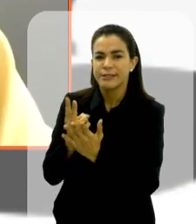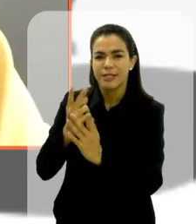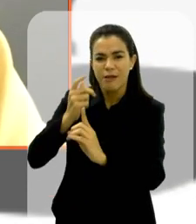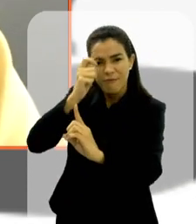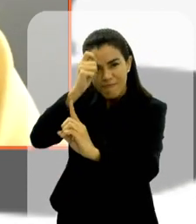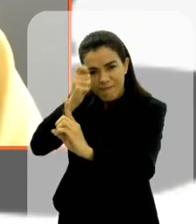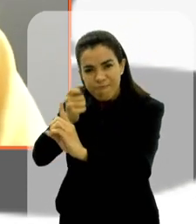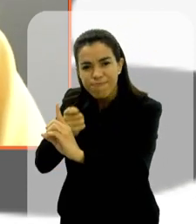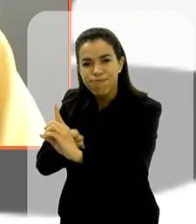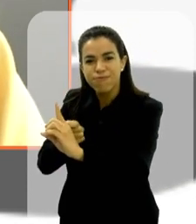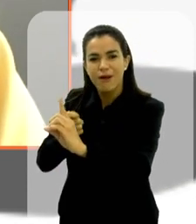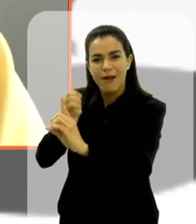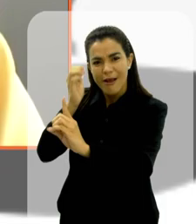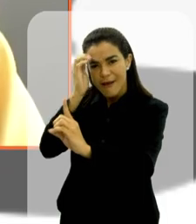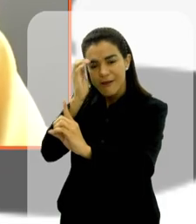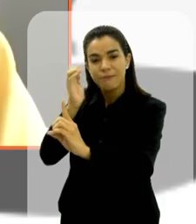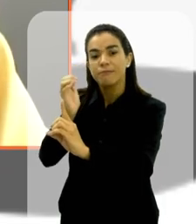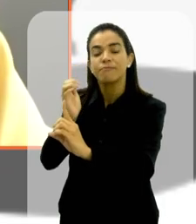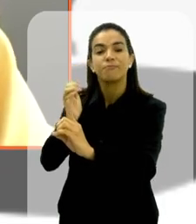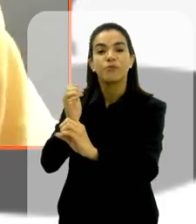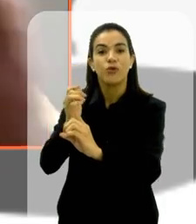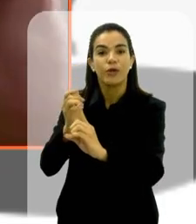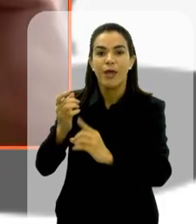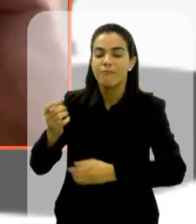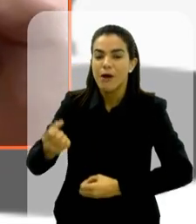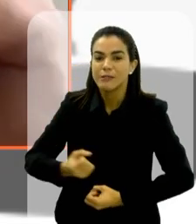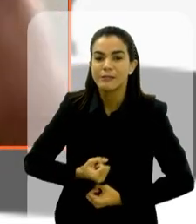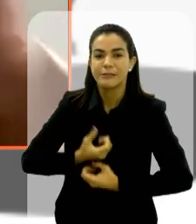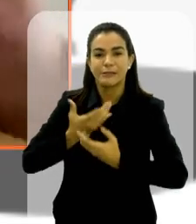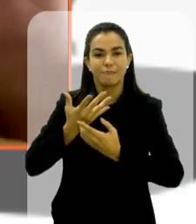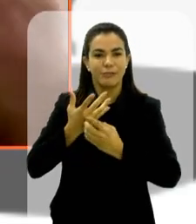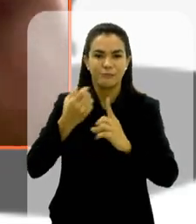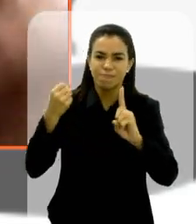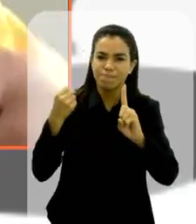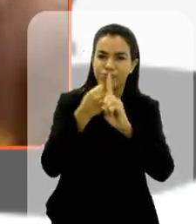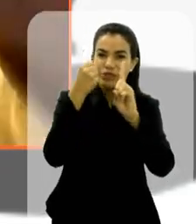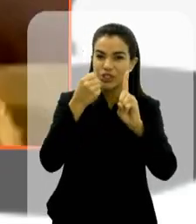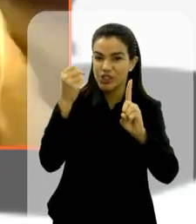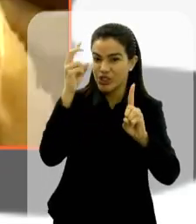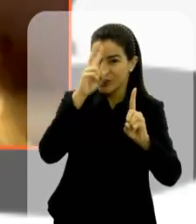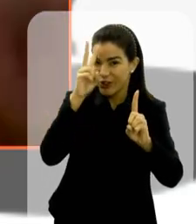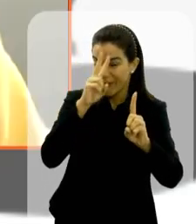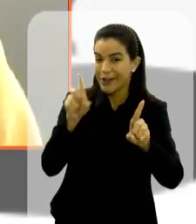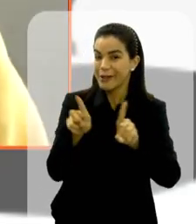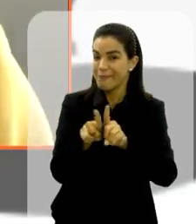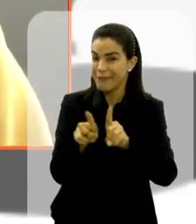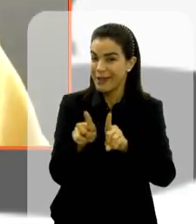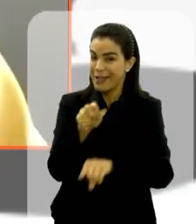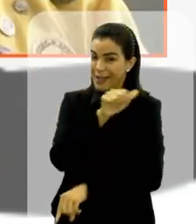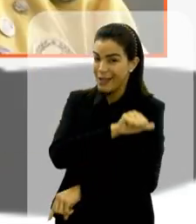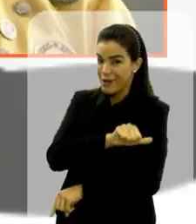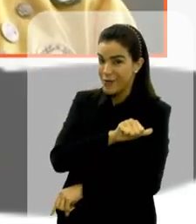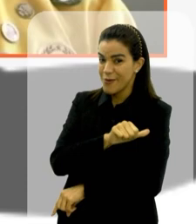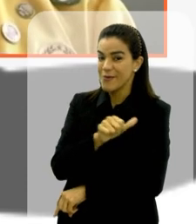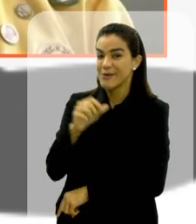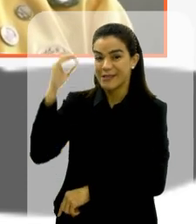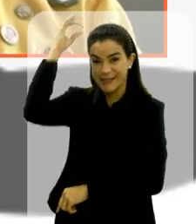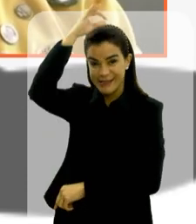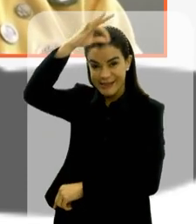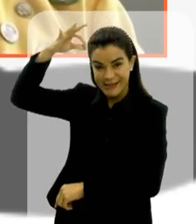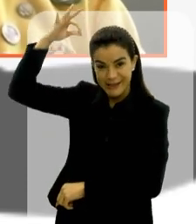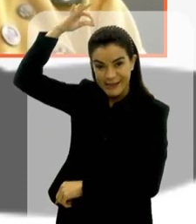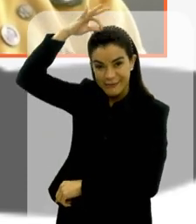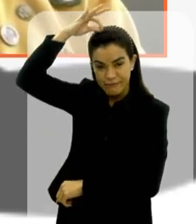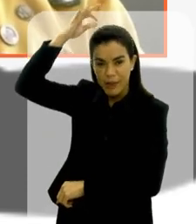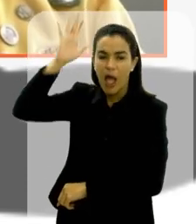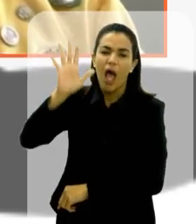é uma das expressões históricas maiores do Rio de Janeiro e do Espírito Santo também. Olha, então você